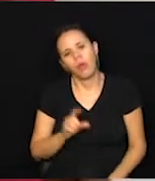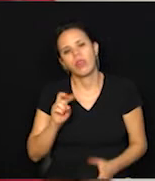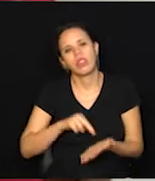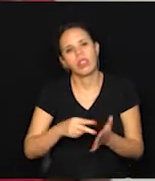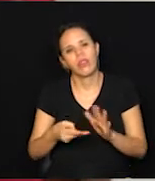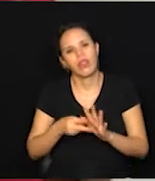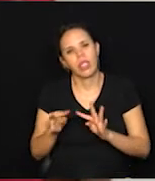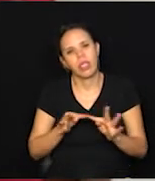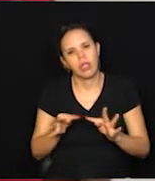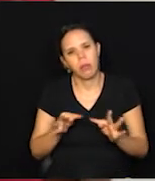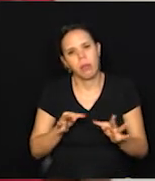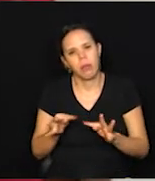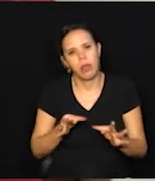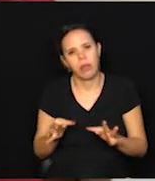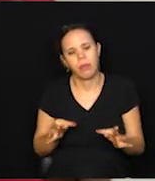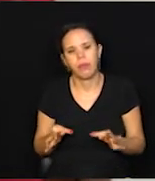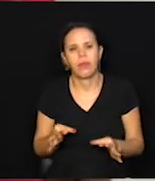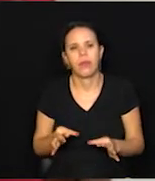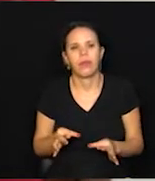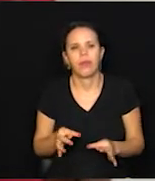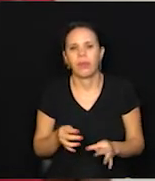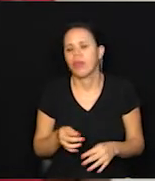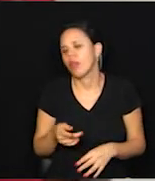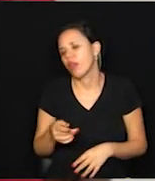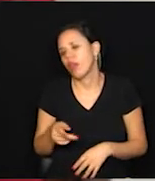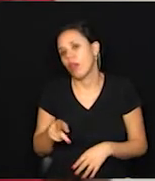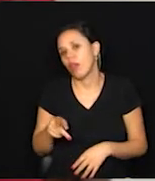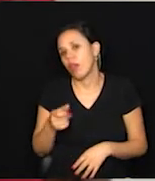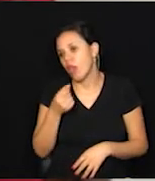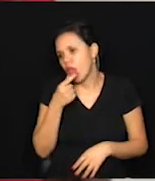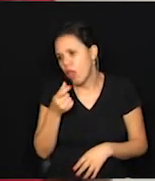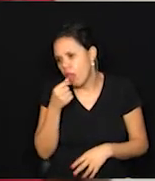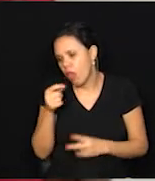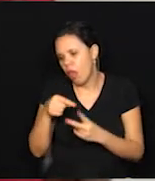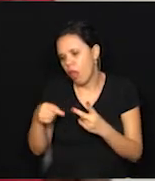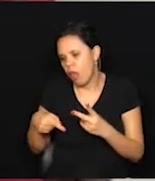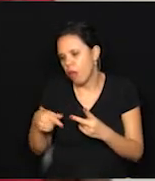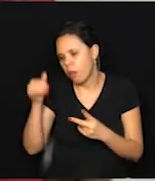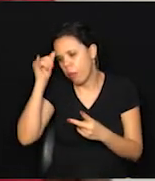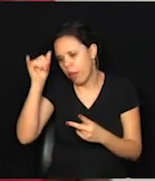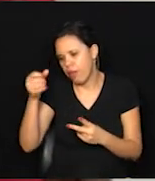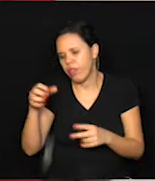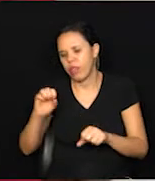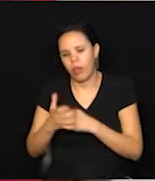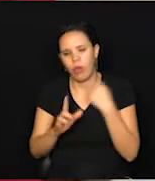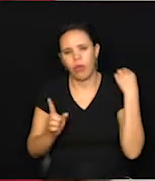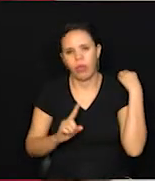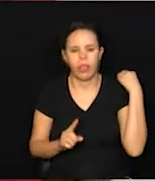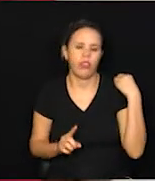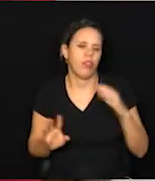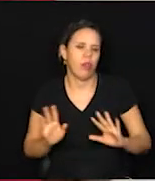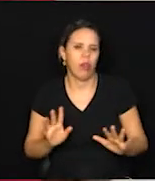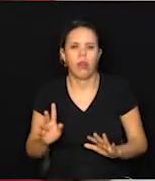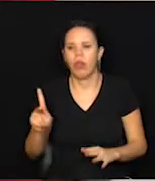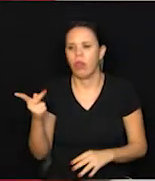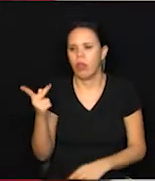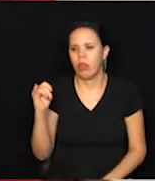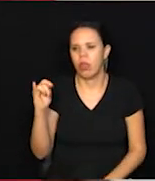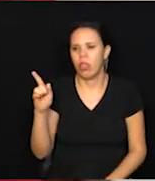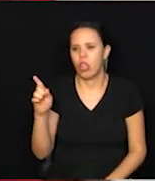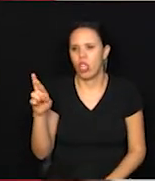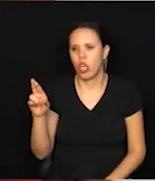precoce. Tratamento precoce não é da ivermectina, não é da hidroxicloroquina, enfim, não é isso. O